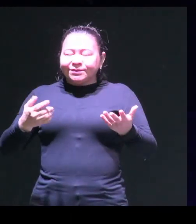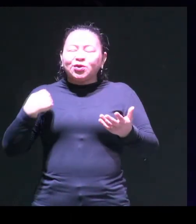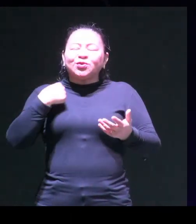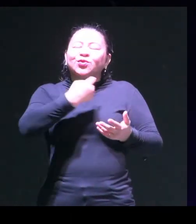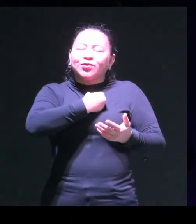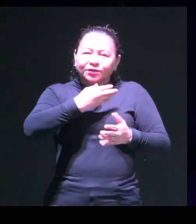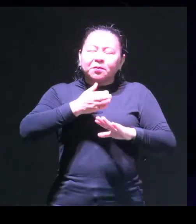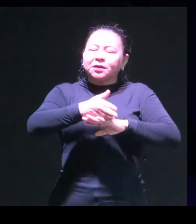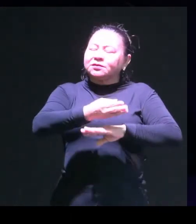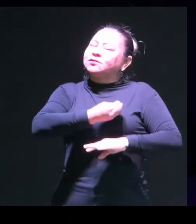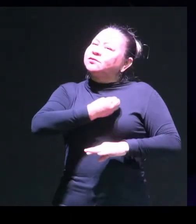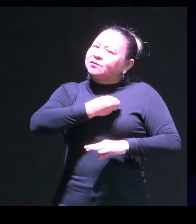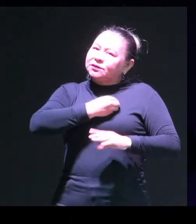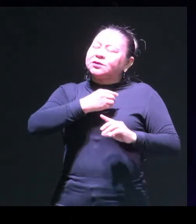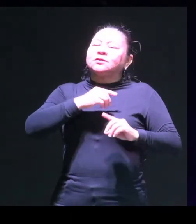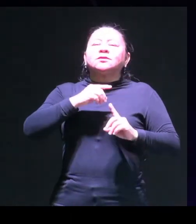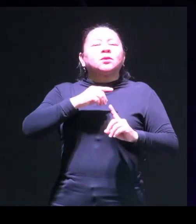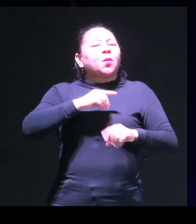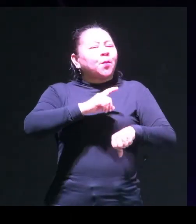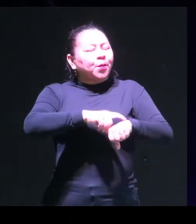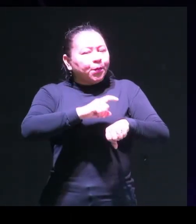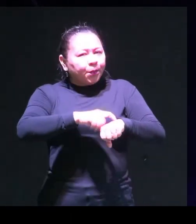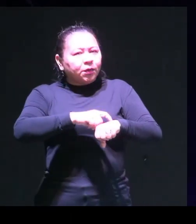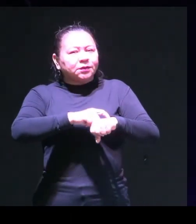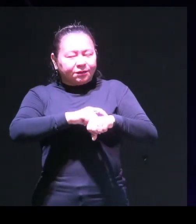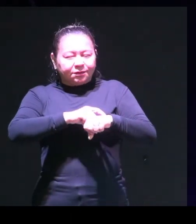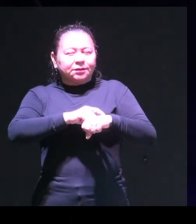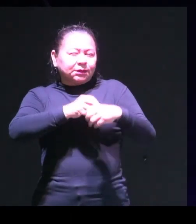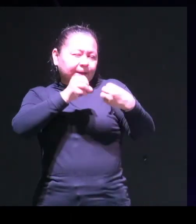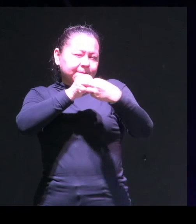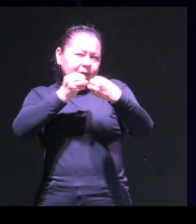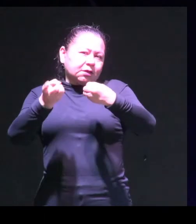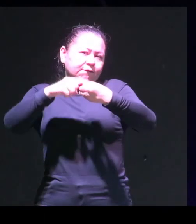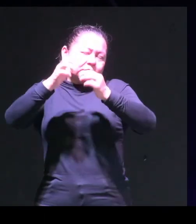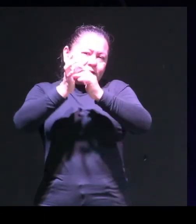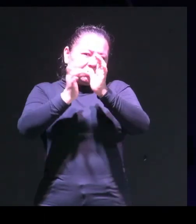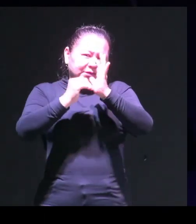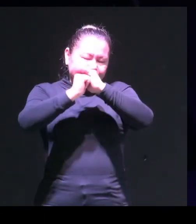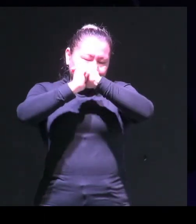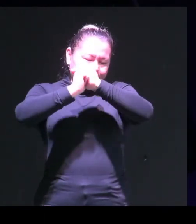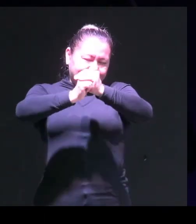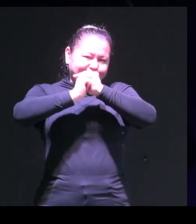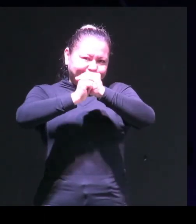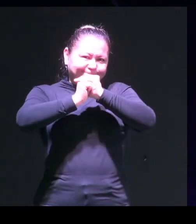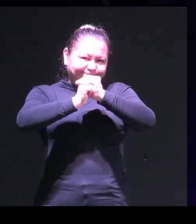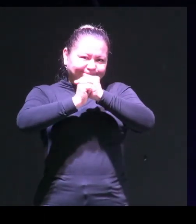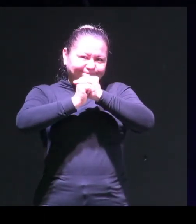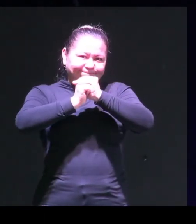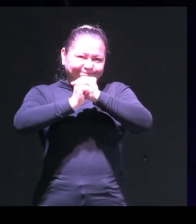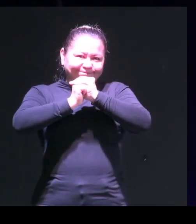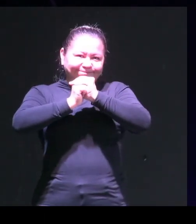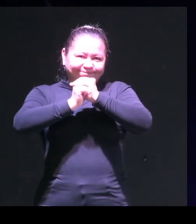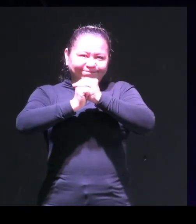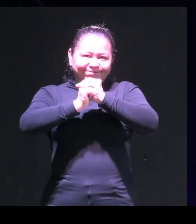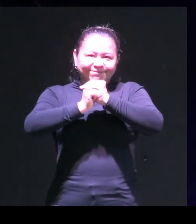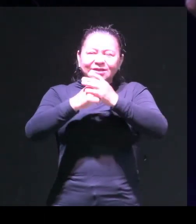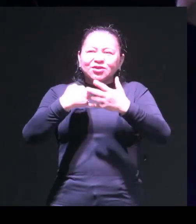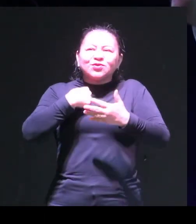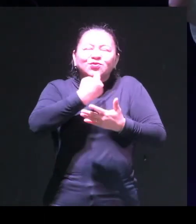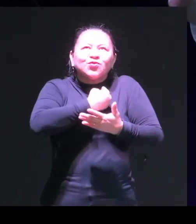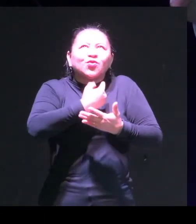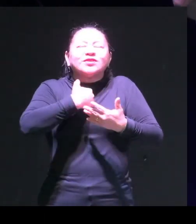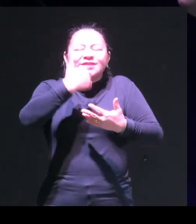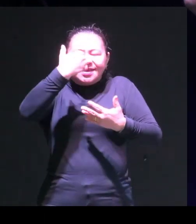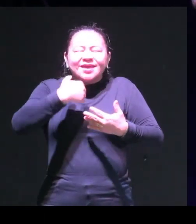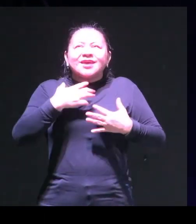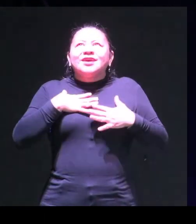estamos vivendo nos momentos que antecedem a volta gloriosa de Jesus, amém? Eu não vou ser achado dormindo,